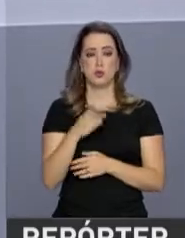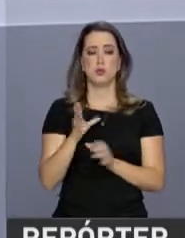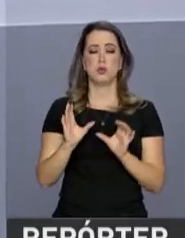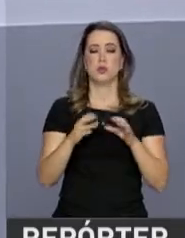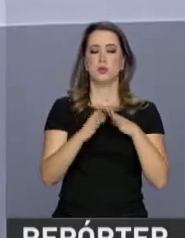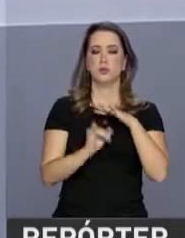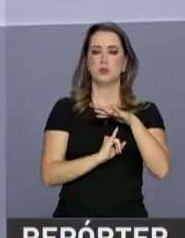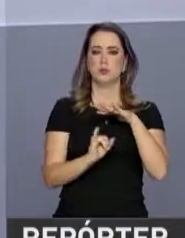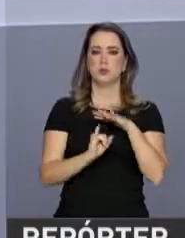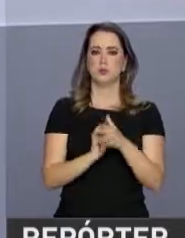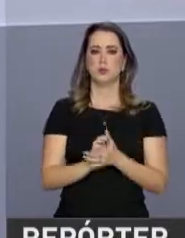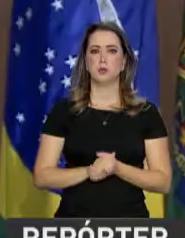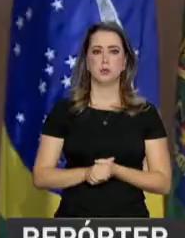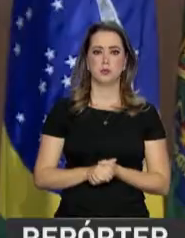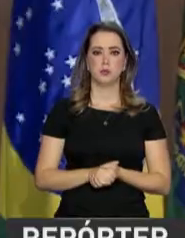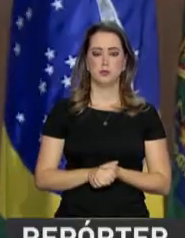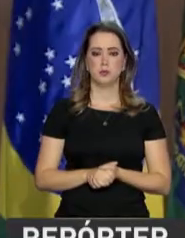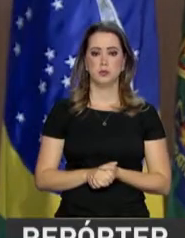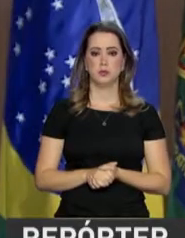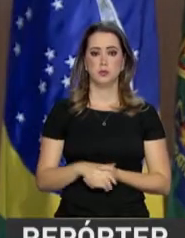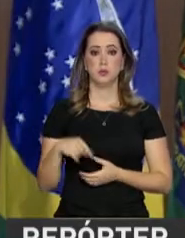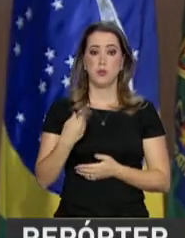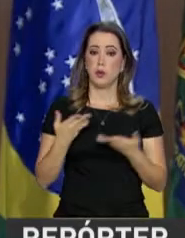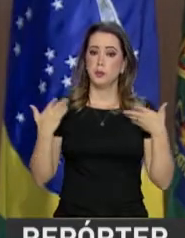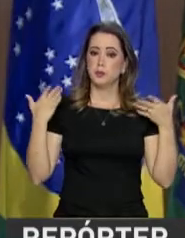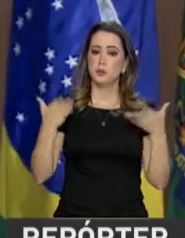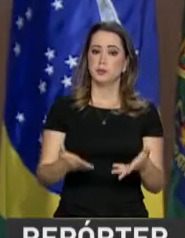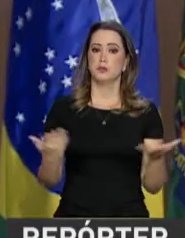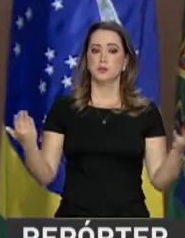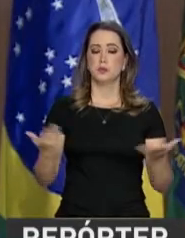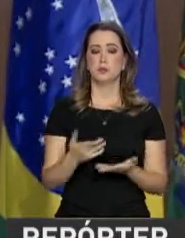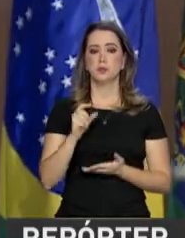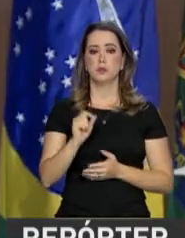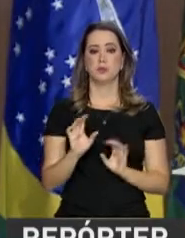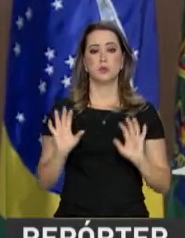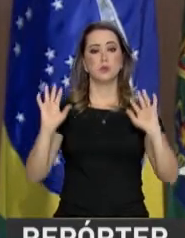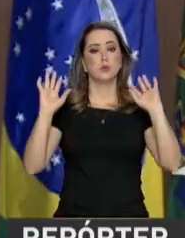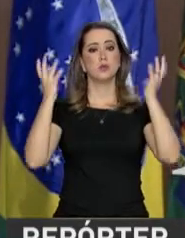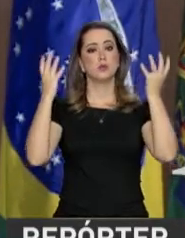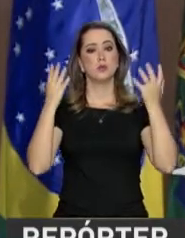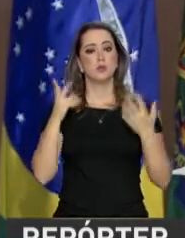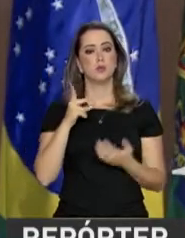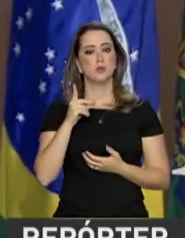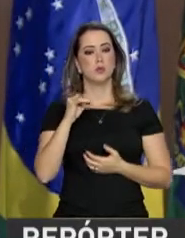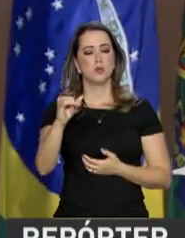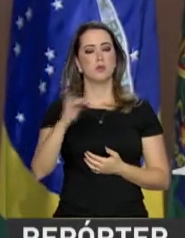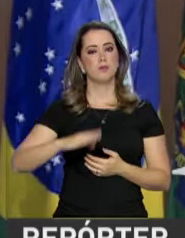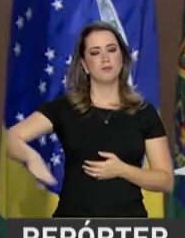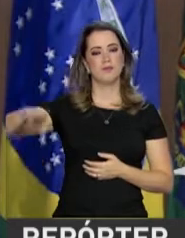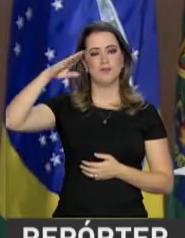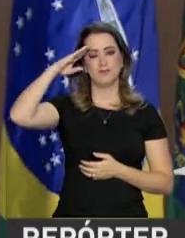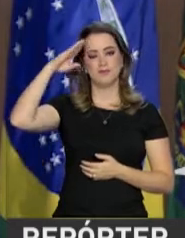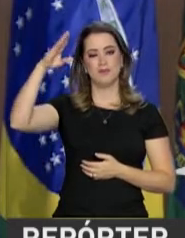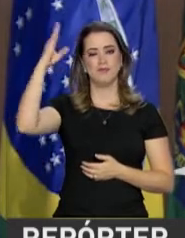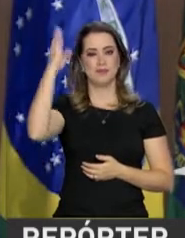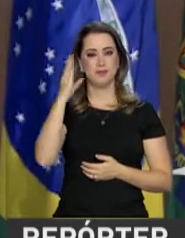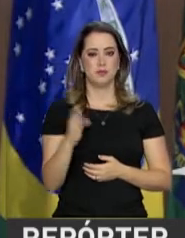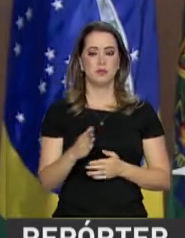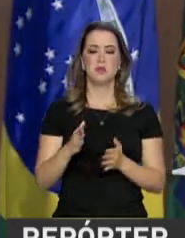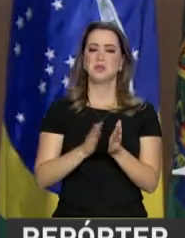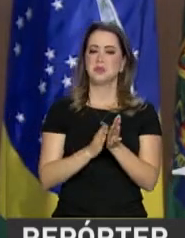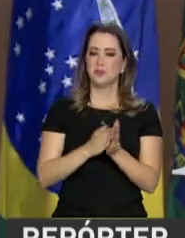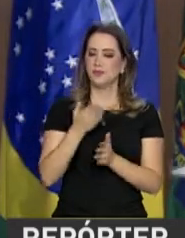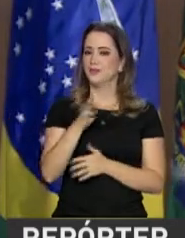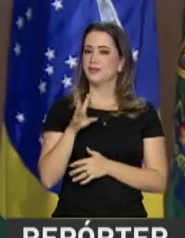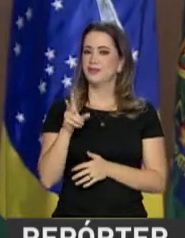suas instituições participam hoje da comemoração do dia do exército brasileiro parabéns